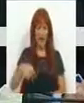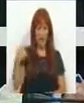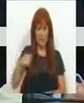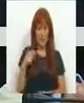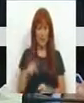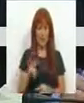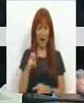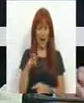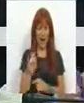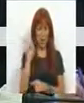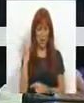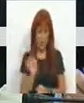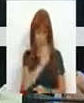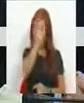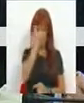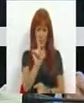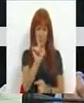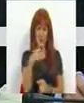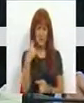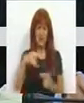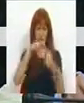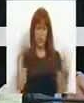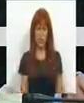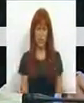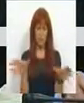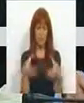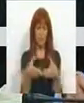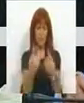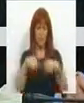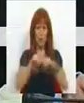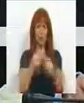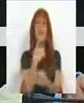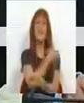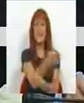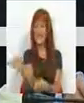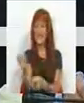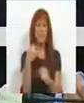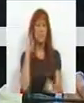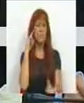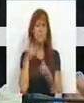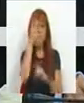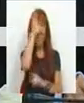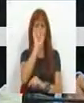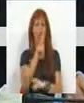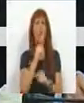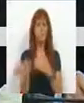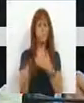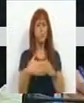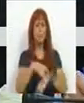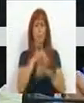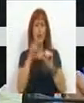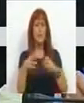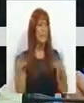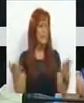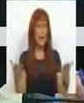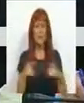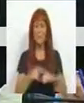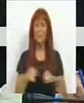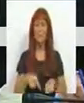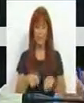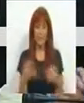da ARS Norte é que vai ter com os Presidentes de Câmara e vai dizer-lhes da intenção do Governo de encerrar o hospital.